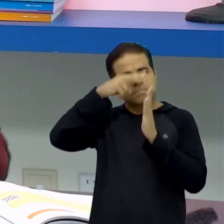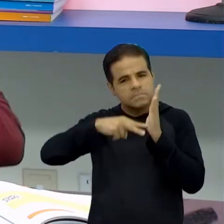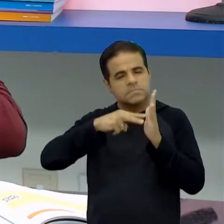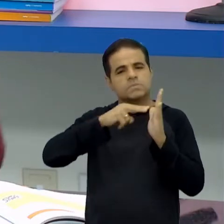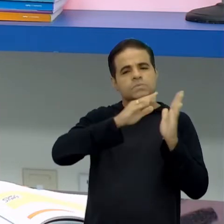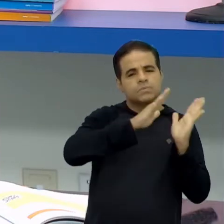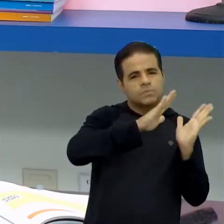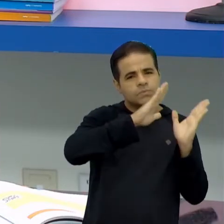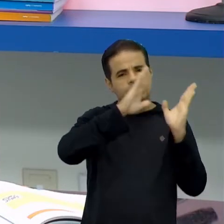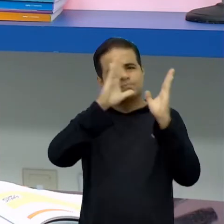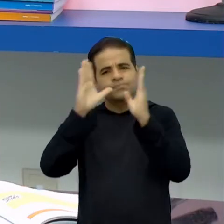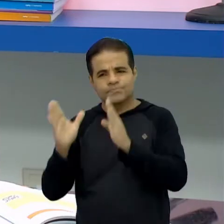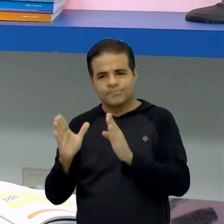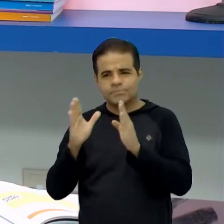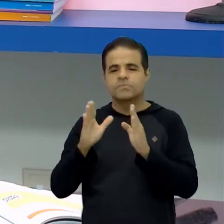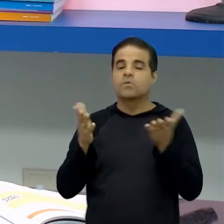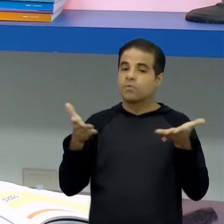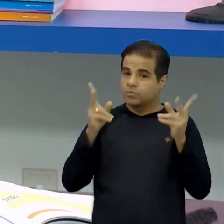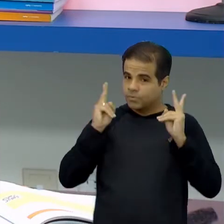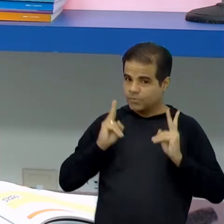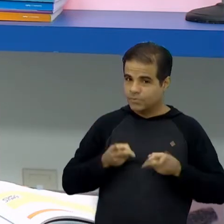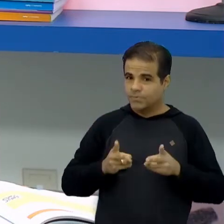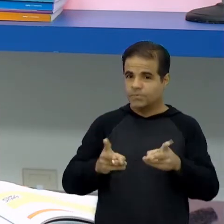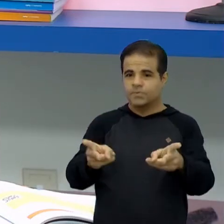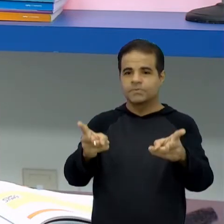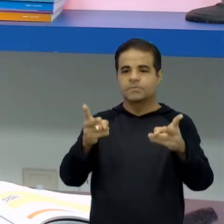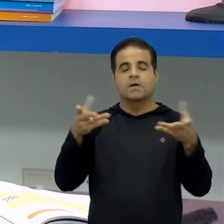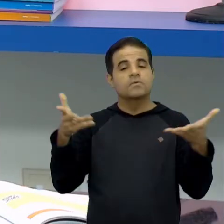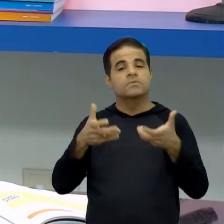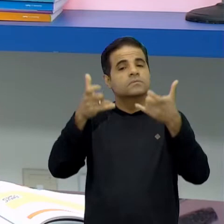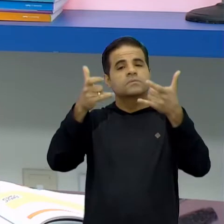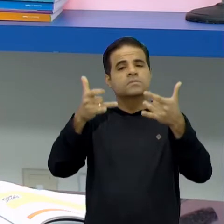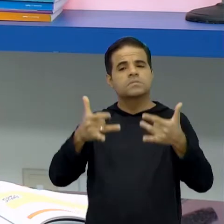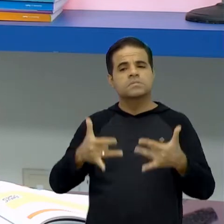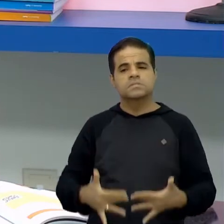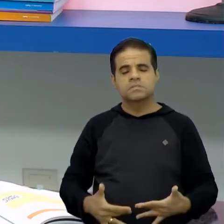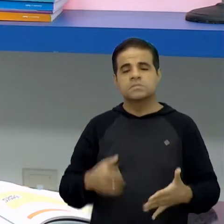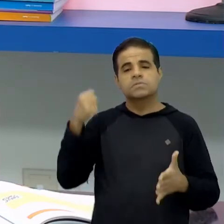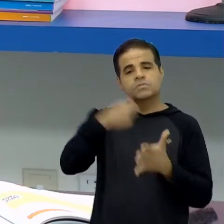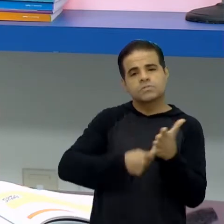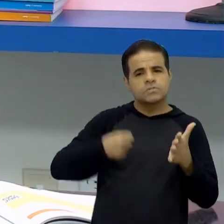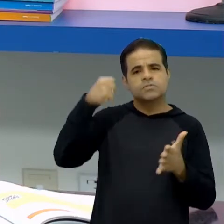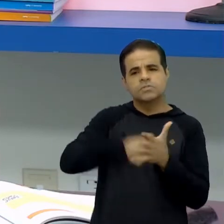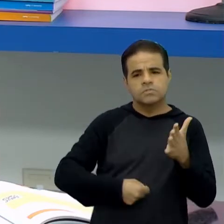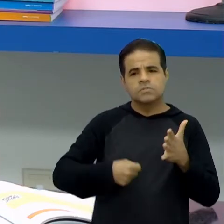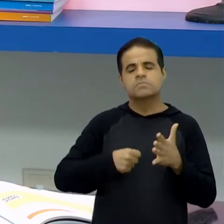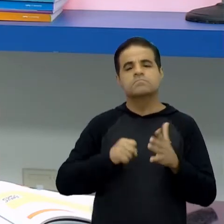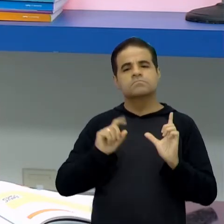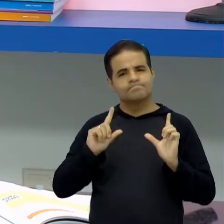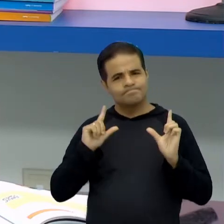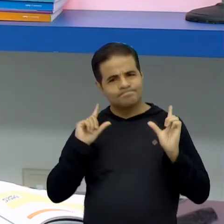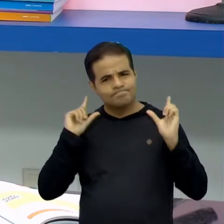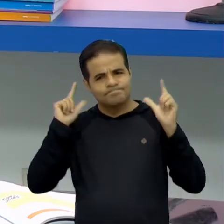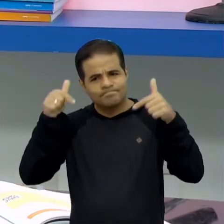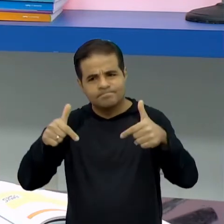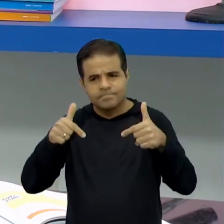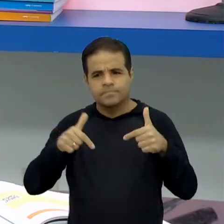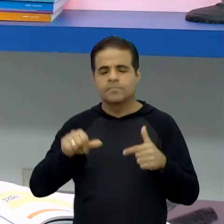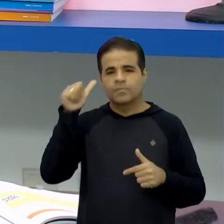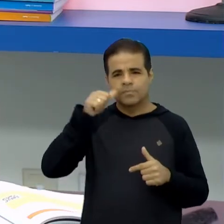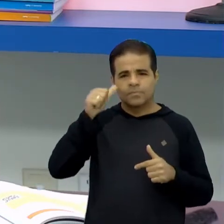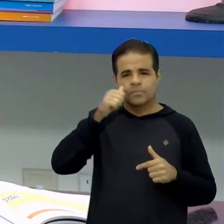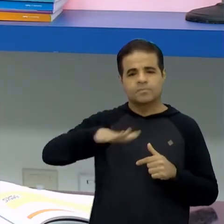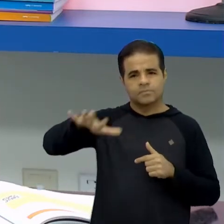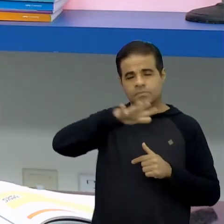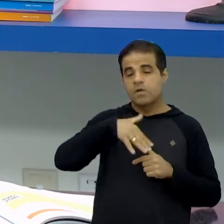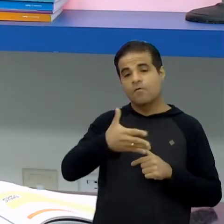né? Bacana. E a gente vai continuar hoje aqui, falando um pouquinho mais, né, da luta aí dessa mulherada nessa conquista. Sim. Então vamos